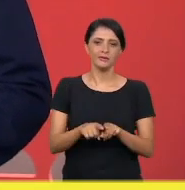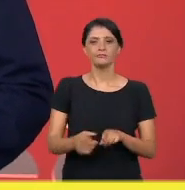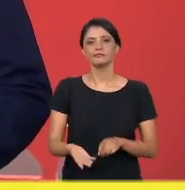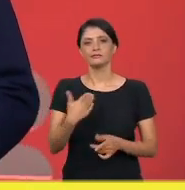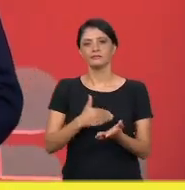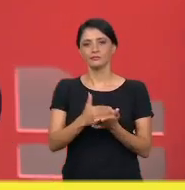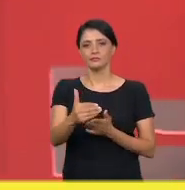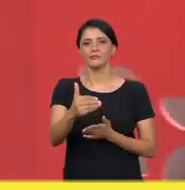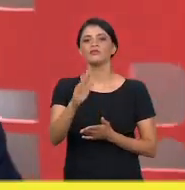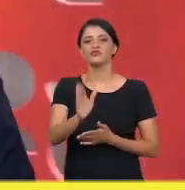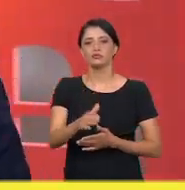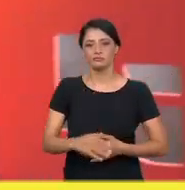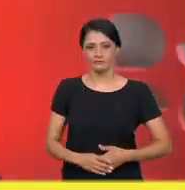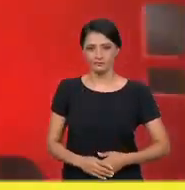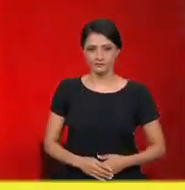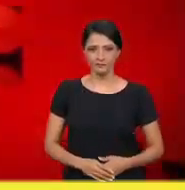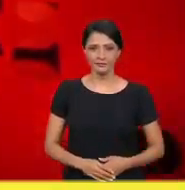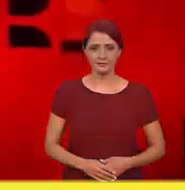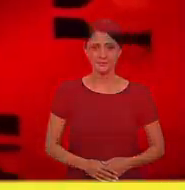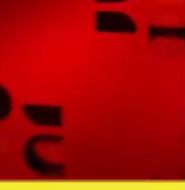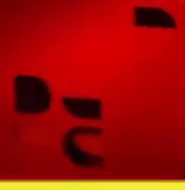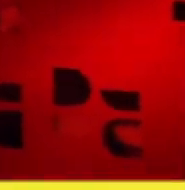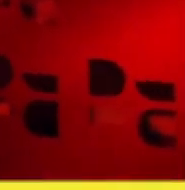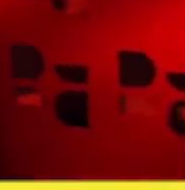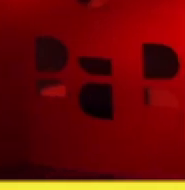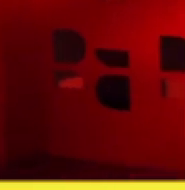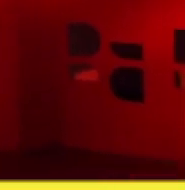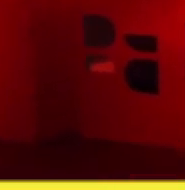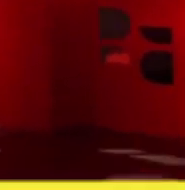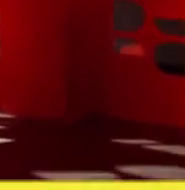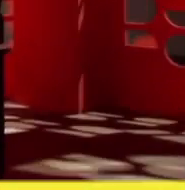nosso programa já vai começar.